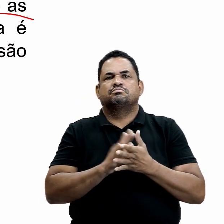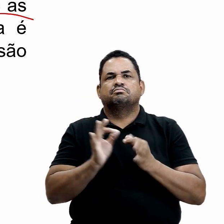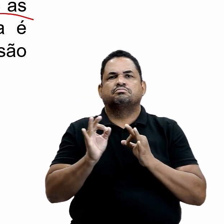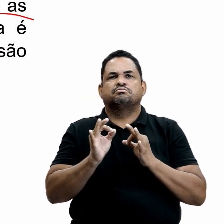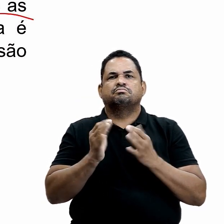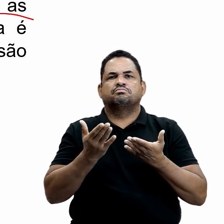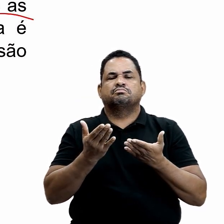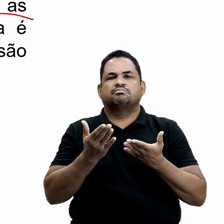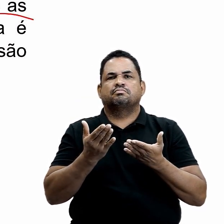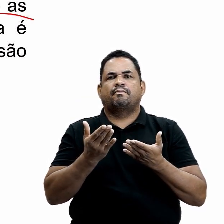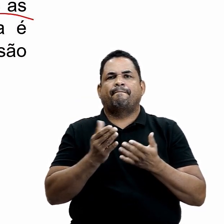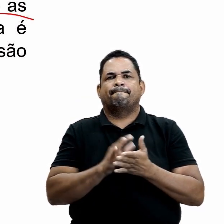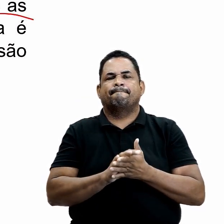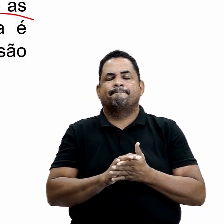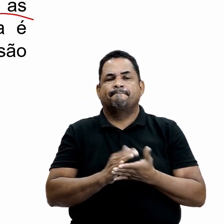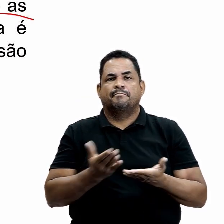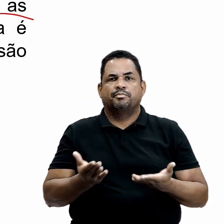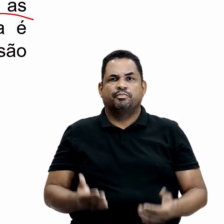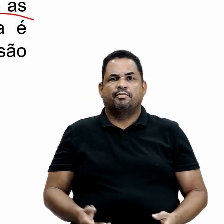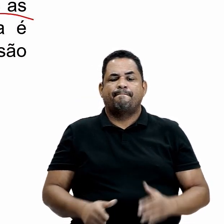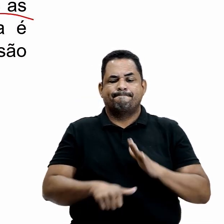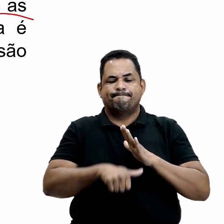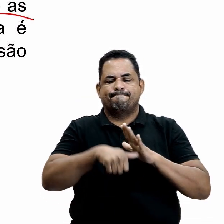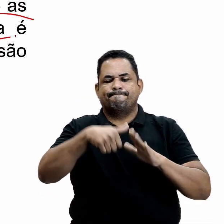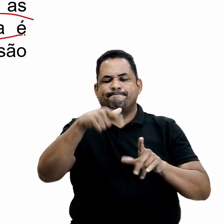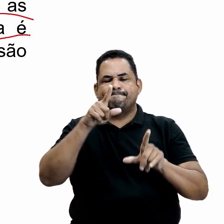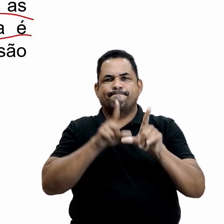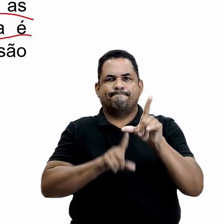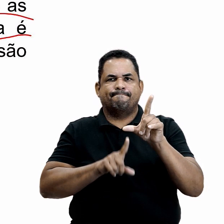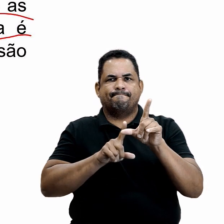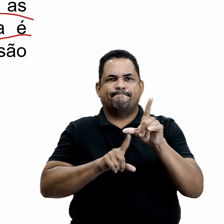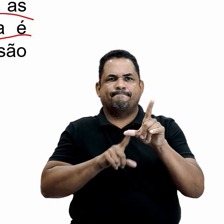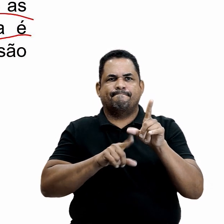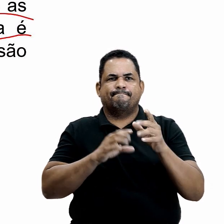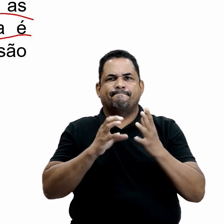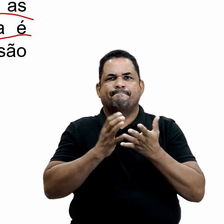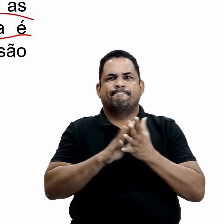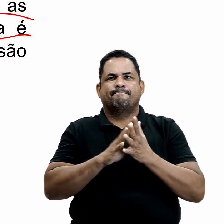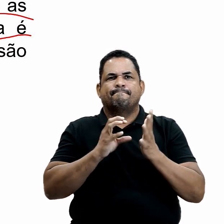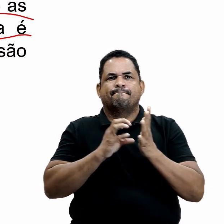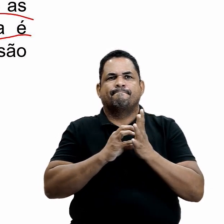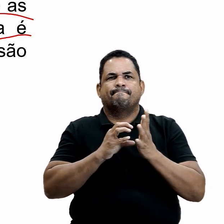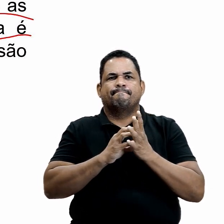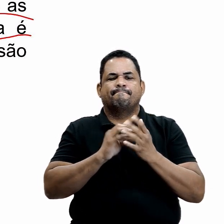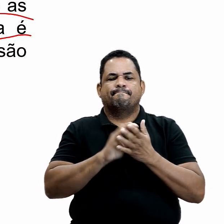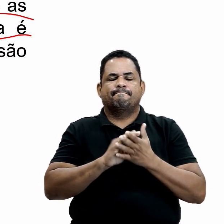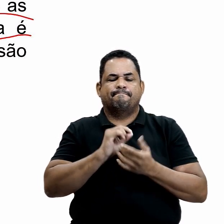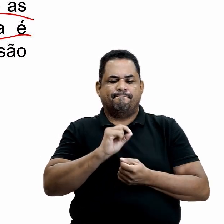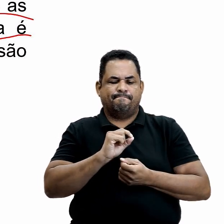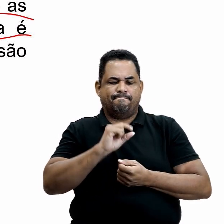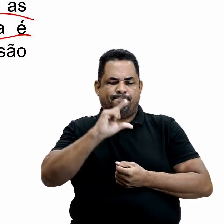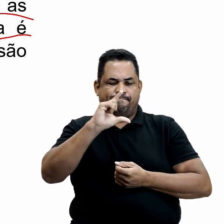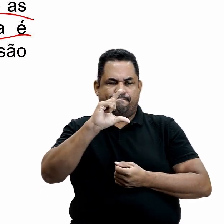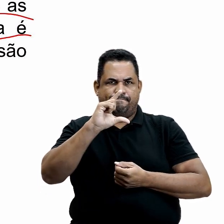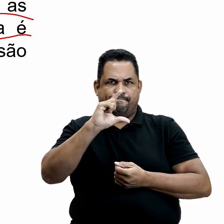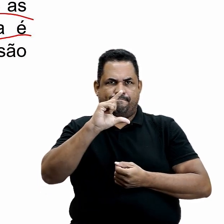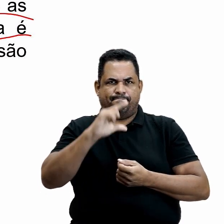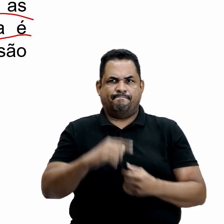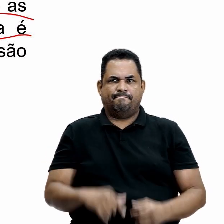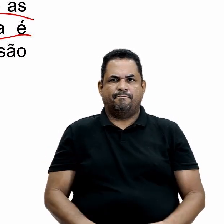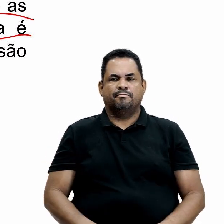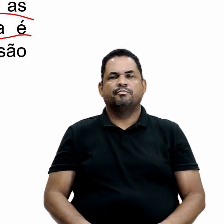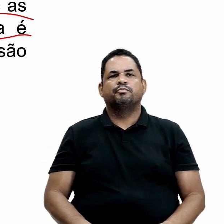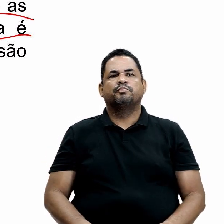que a primeira letra do símbolo deve ser exclusivamente